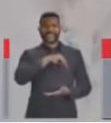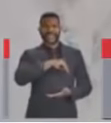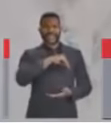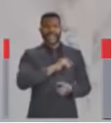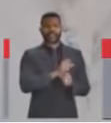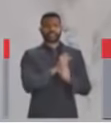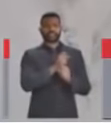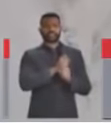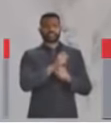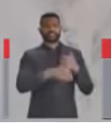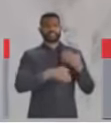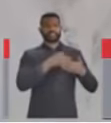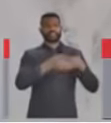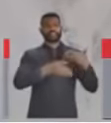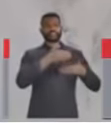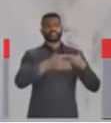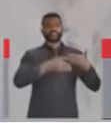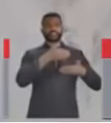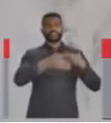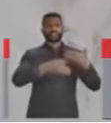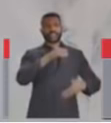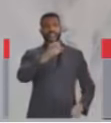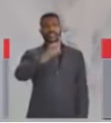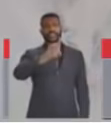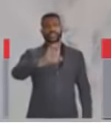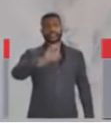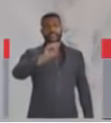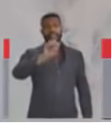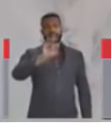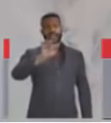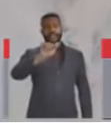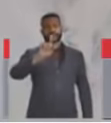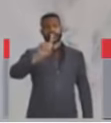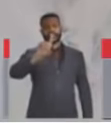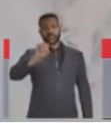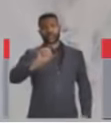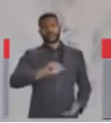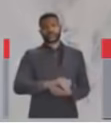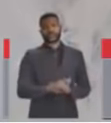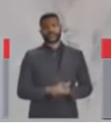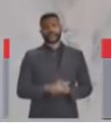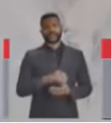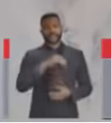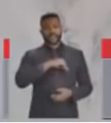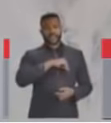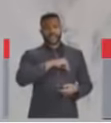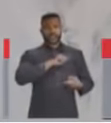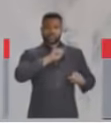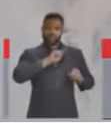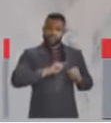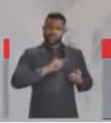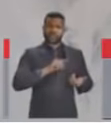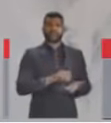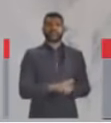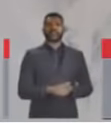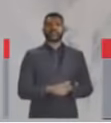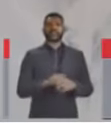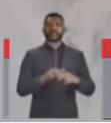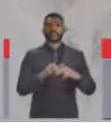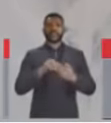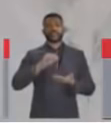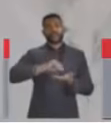muitos anos há muitos anos defasados e achatados por conta da não reposição